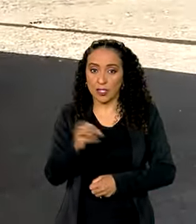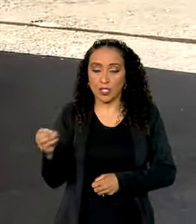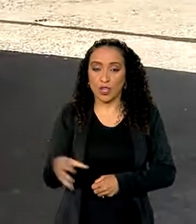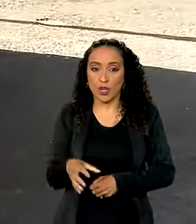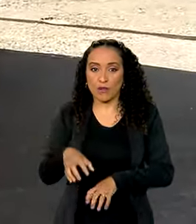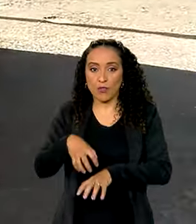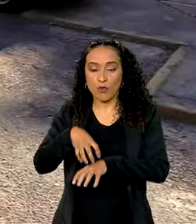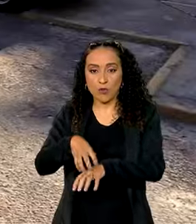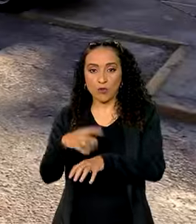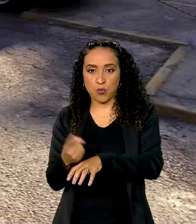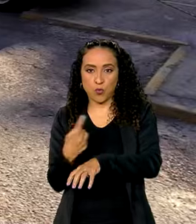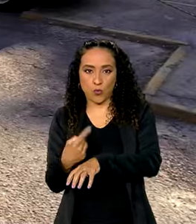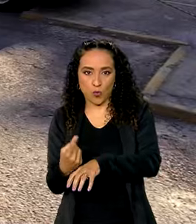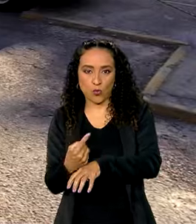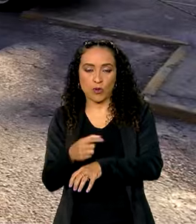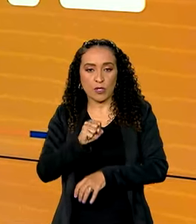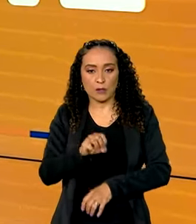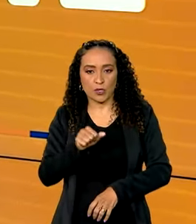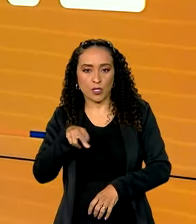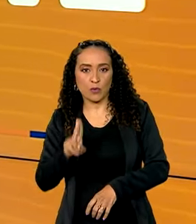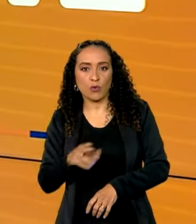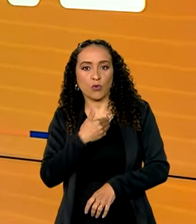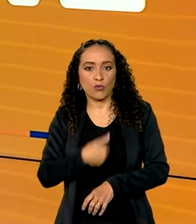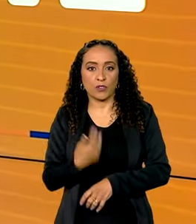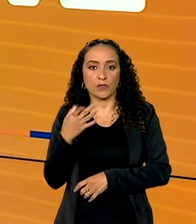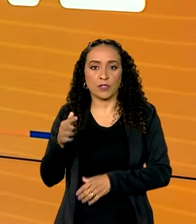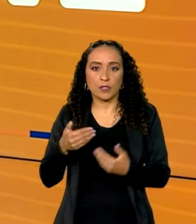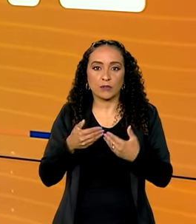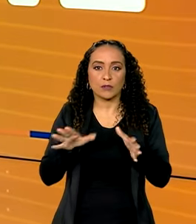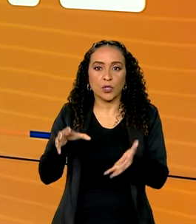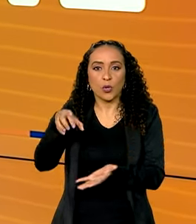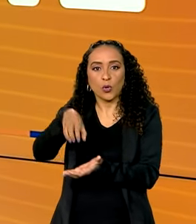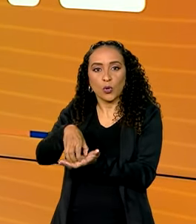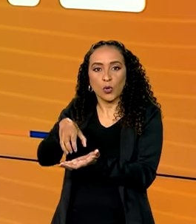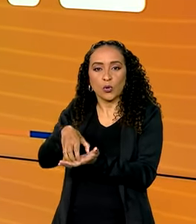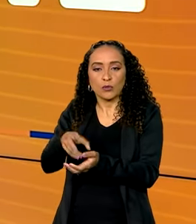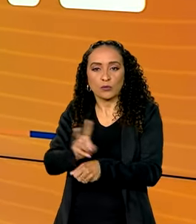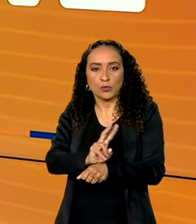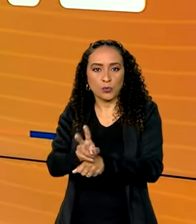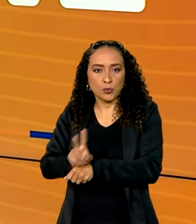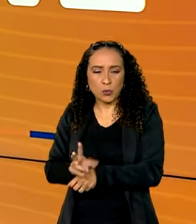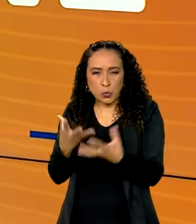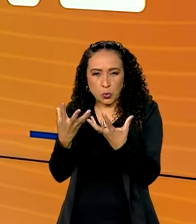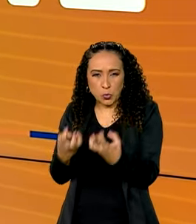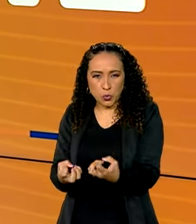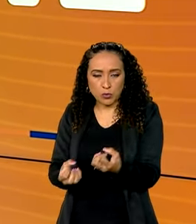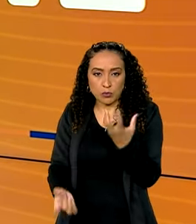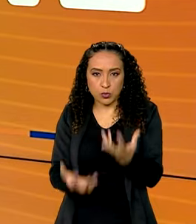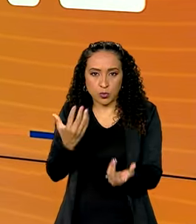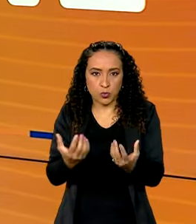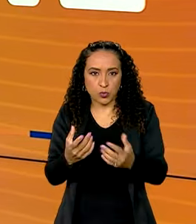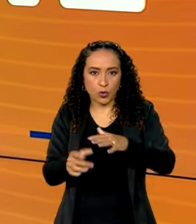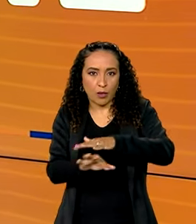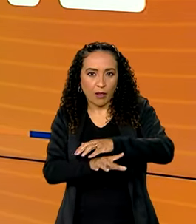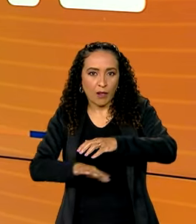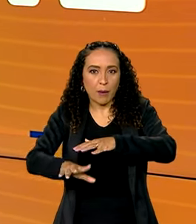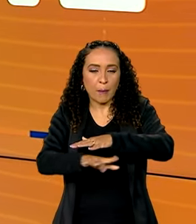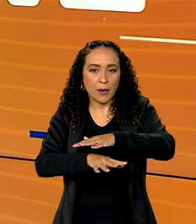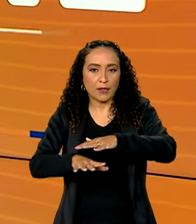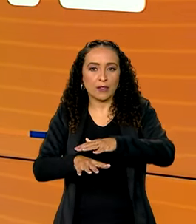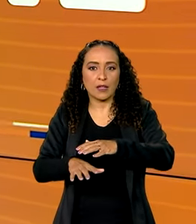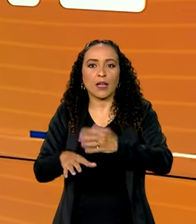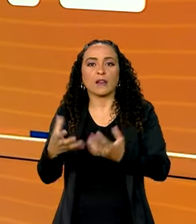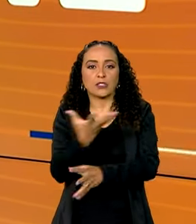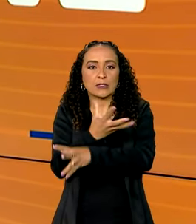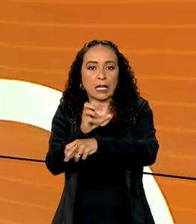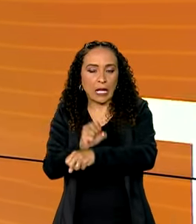novas ambulâncias para o SAMU e o governo federal cria um gabinete para monitorar a seca e incêndios no Pantanal, Cerrado